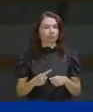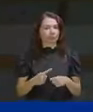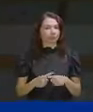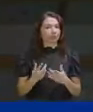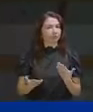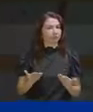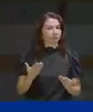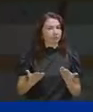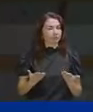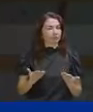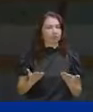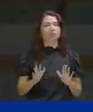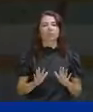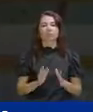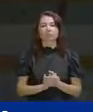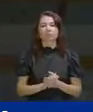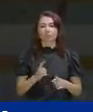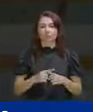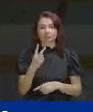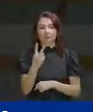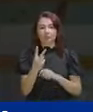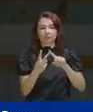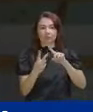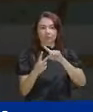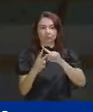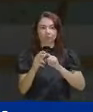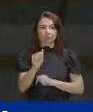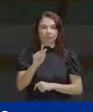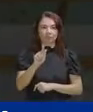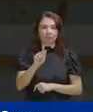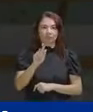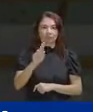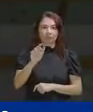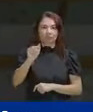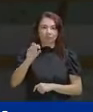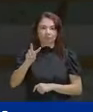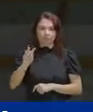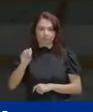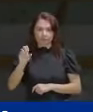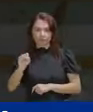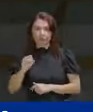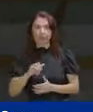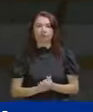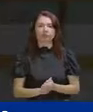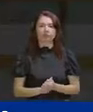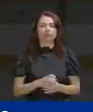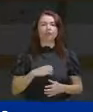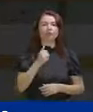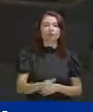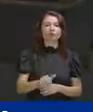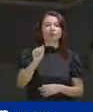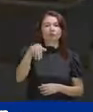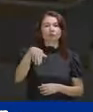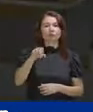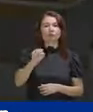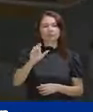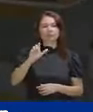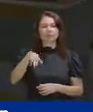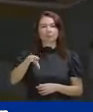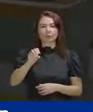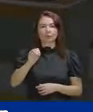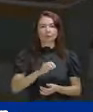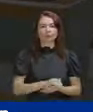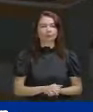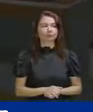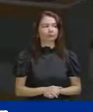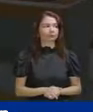preponderante, essa é a ideia, né? Isso, porque foram 2 agravos. Eu vou submeter ao juiz Anselmo Gonçalves. Presidente,